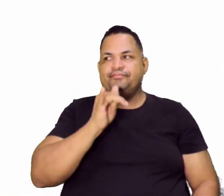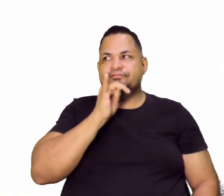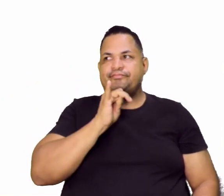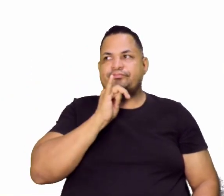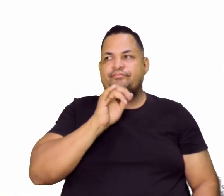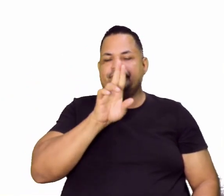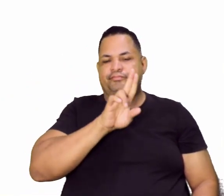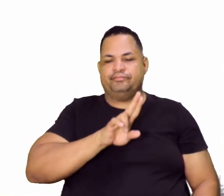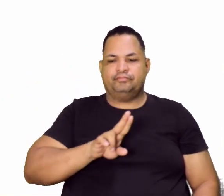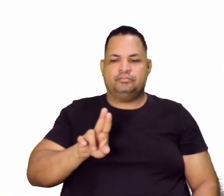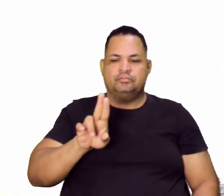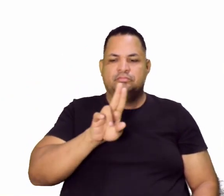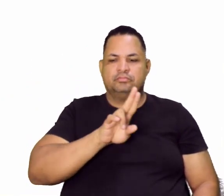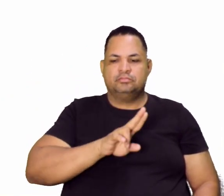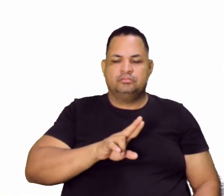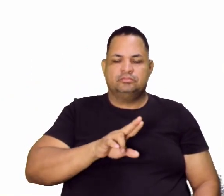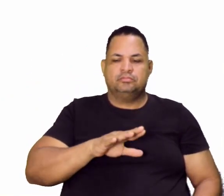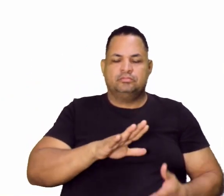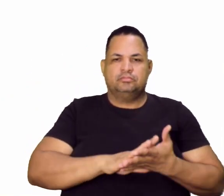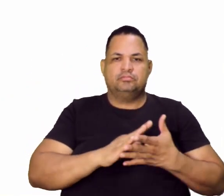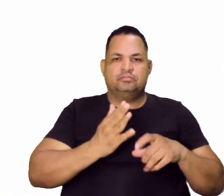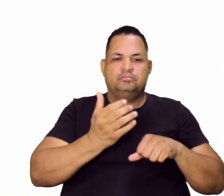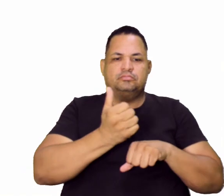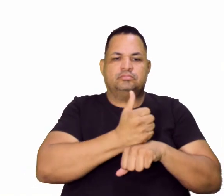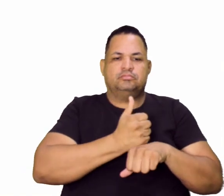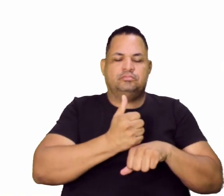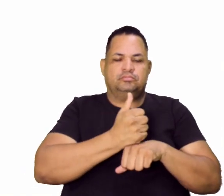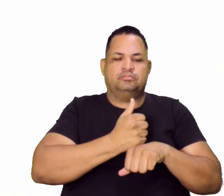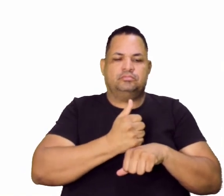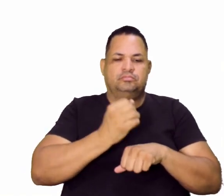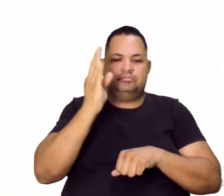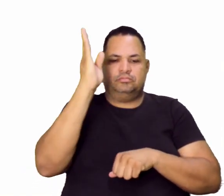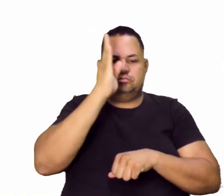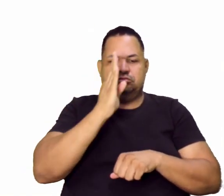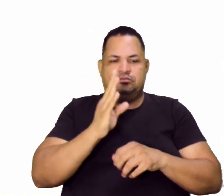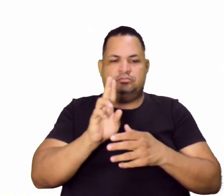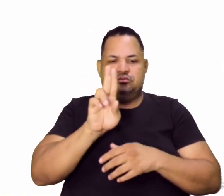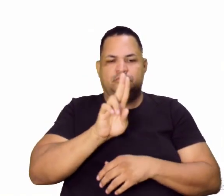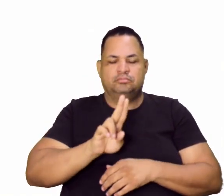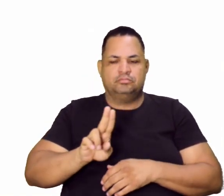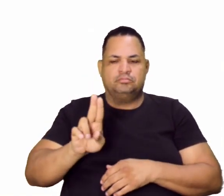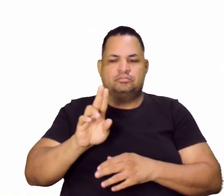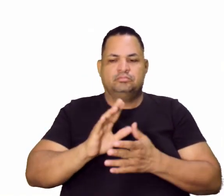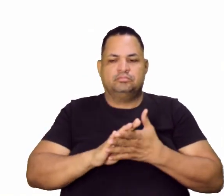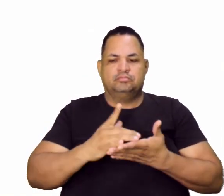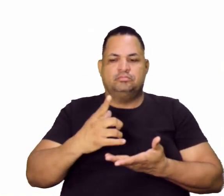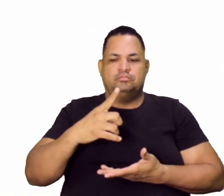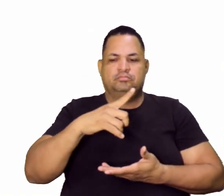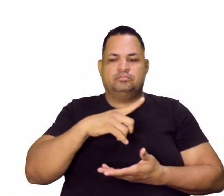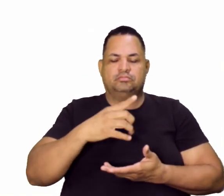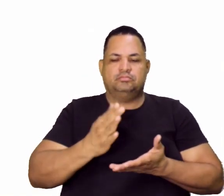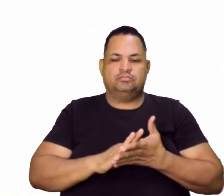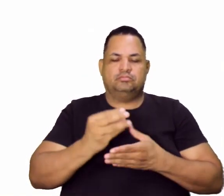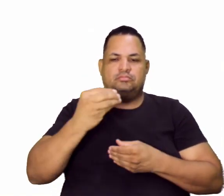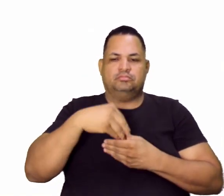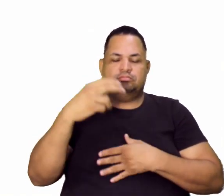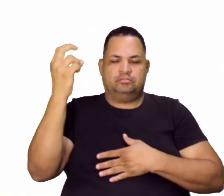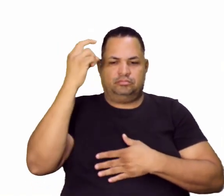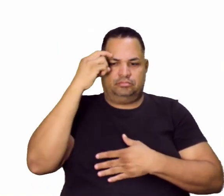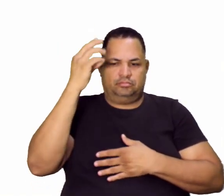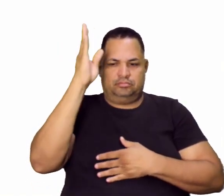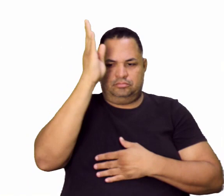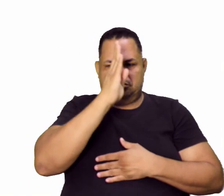for usar uma imagem de artistas brasileiros, vai ser imagens que são conhecidas, que têm a ver com a nossa cultura